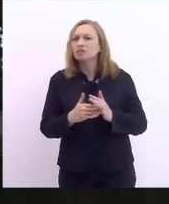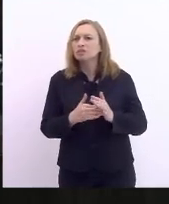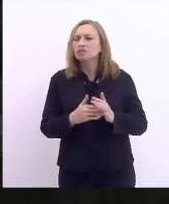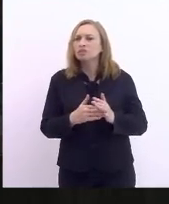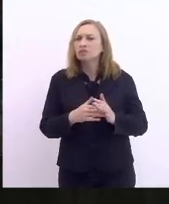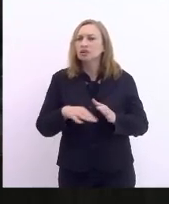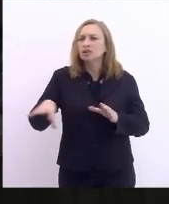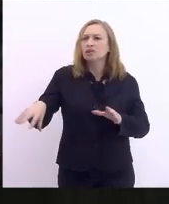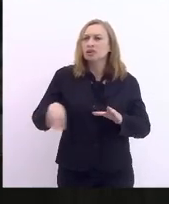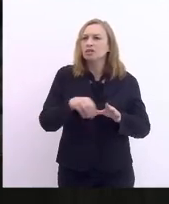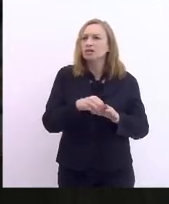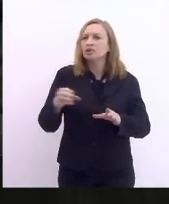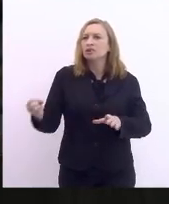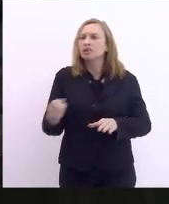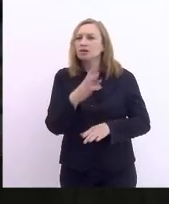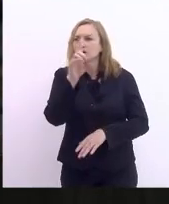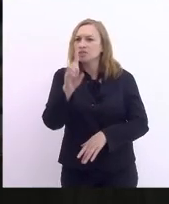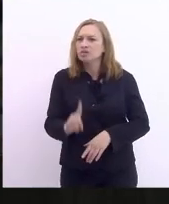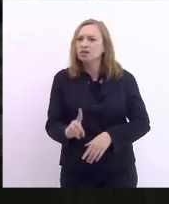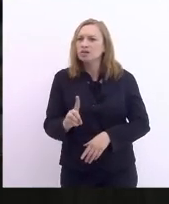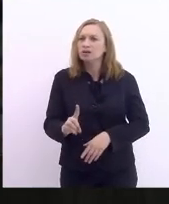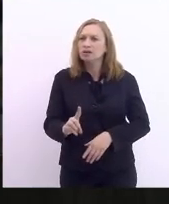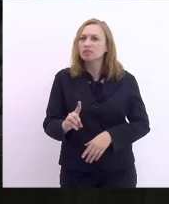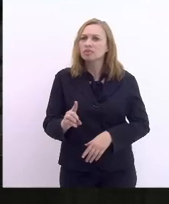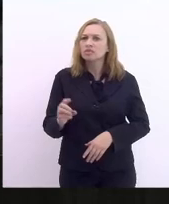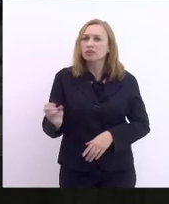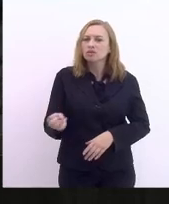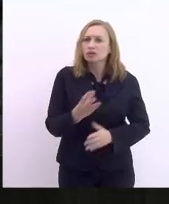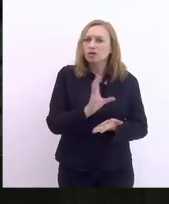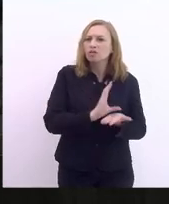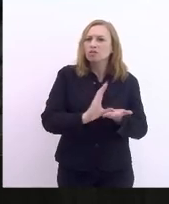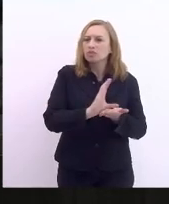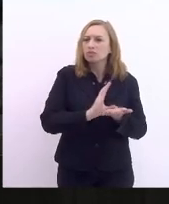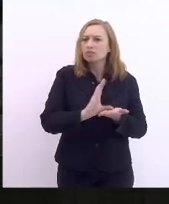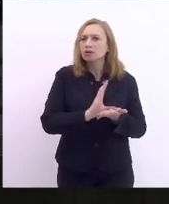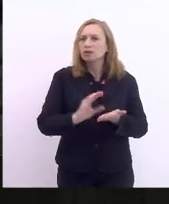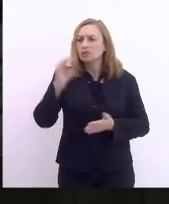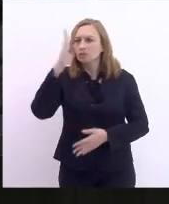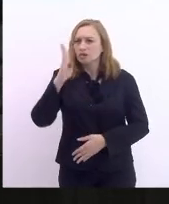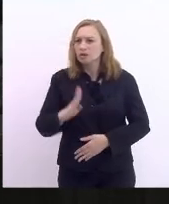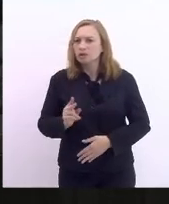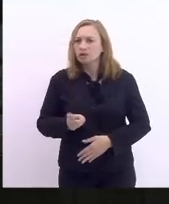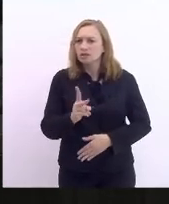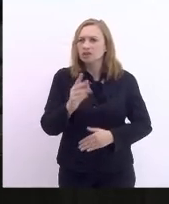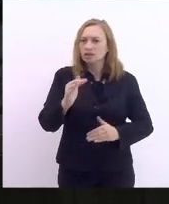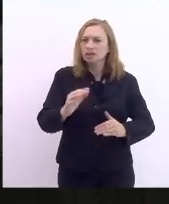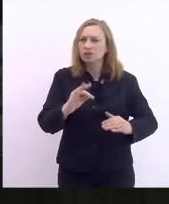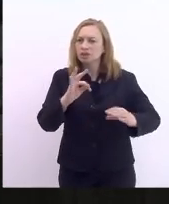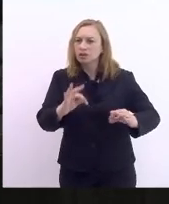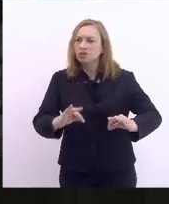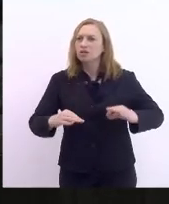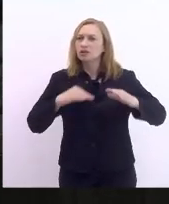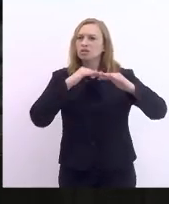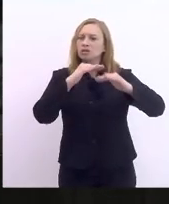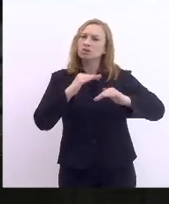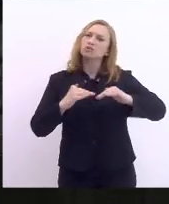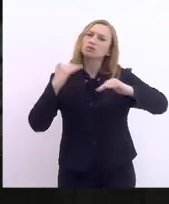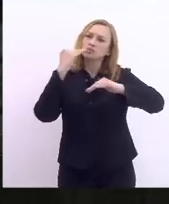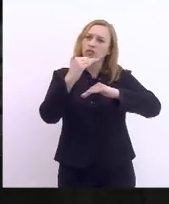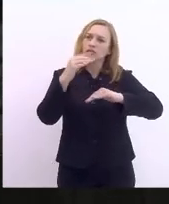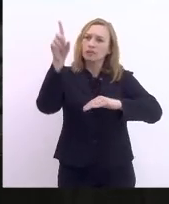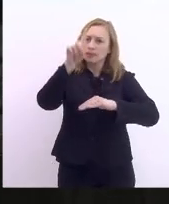que integram a nova diretoria e os novos conselheiros o Brasil sempre acima de tudo e de todos